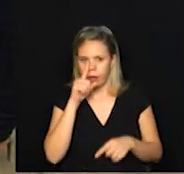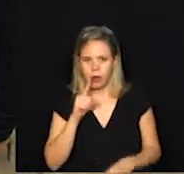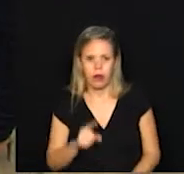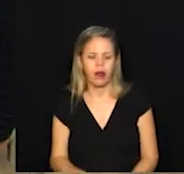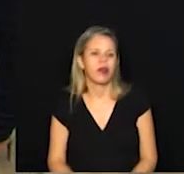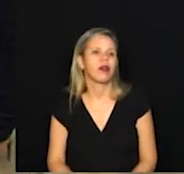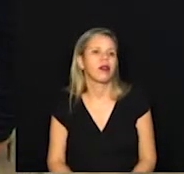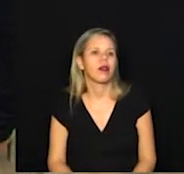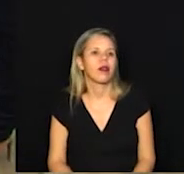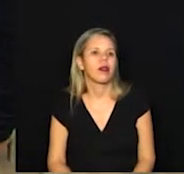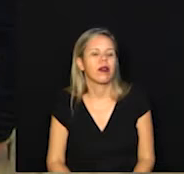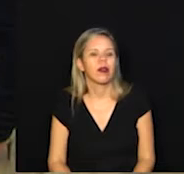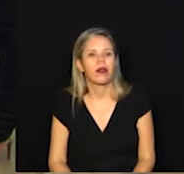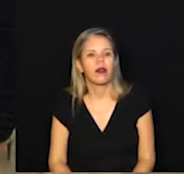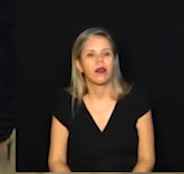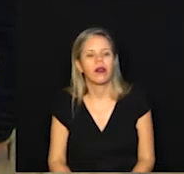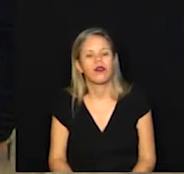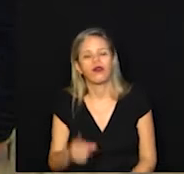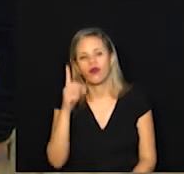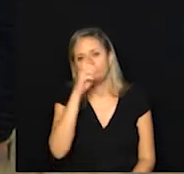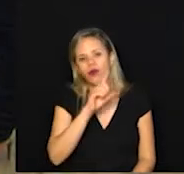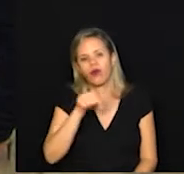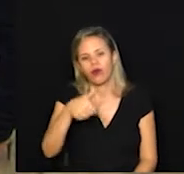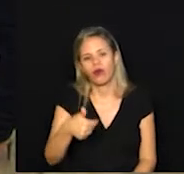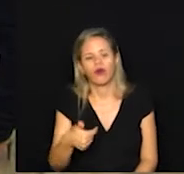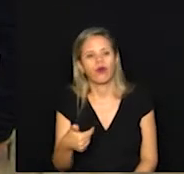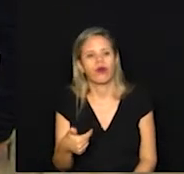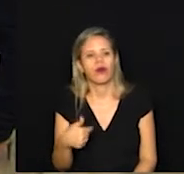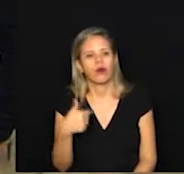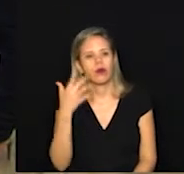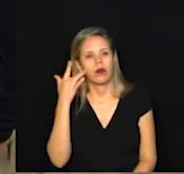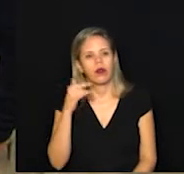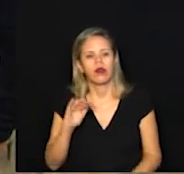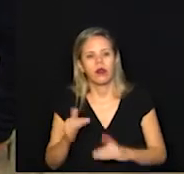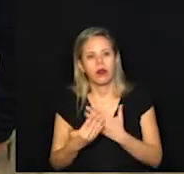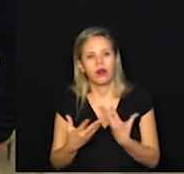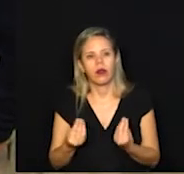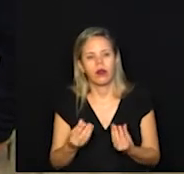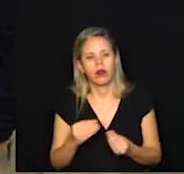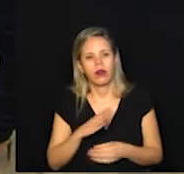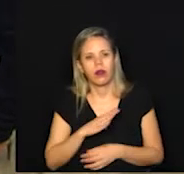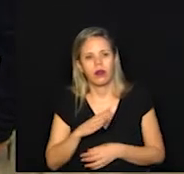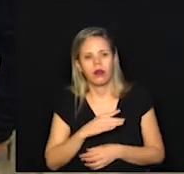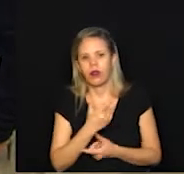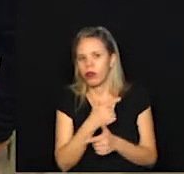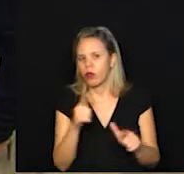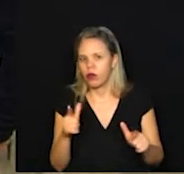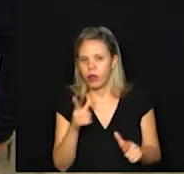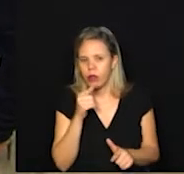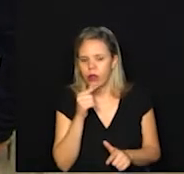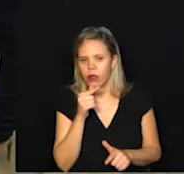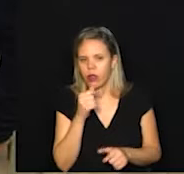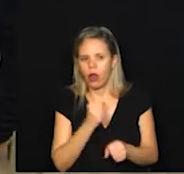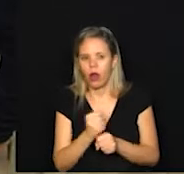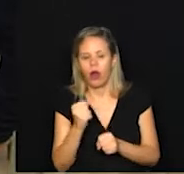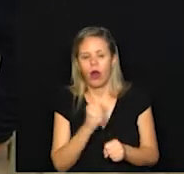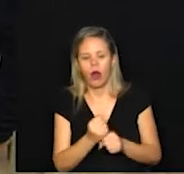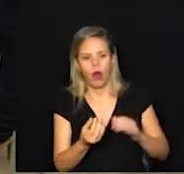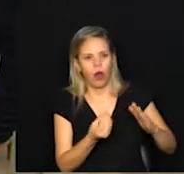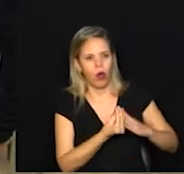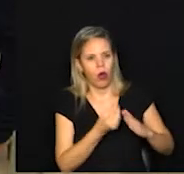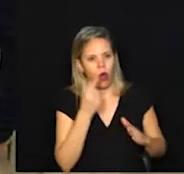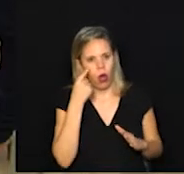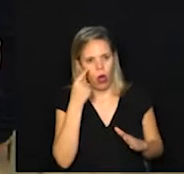perigoso. Neste domingo, depois de amanhã, muitos bairros da cidade estarão sem água, tem obra da Sanasa,